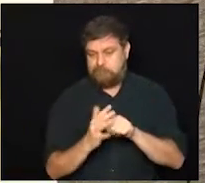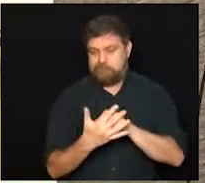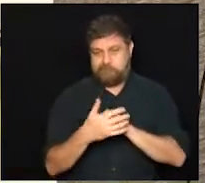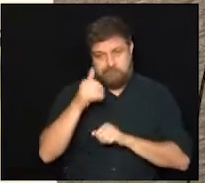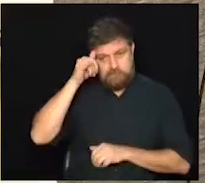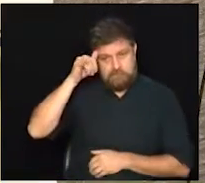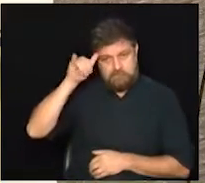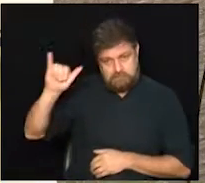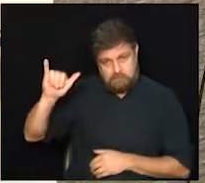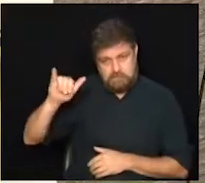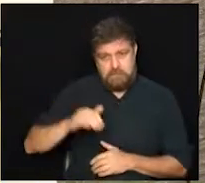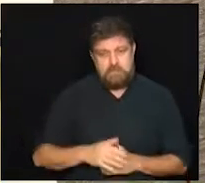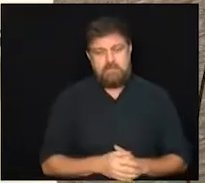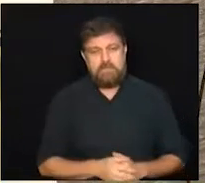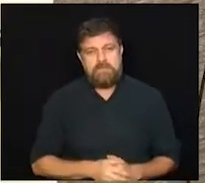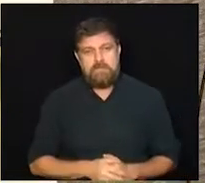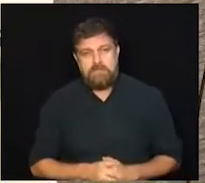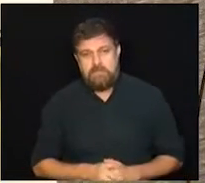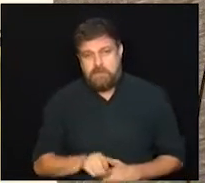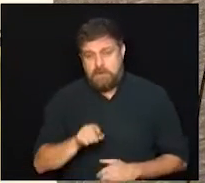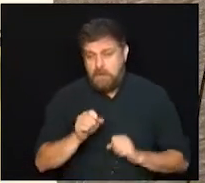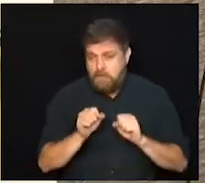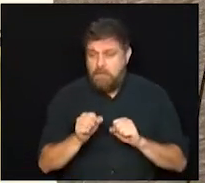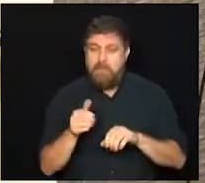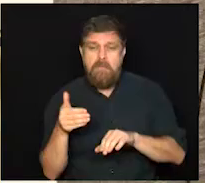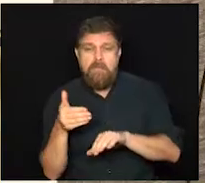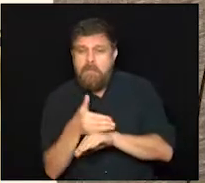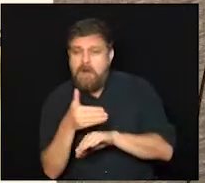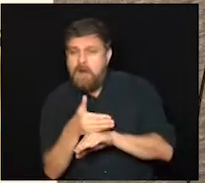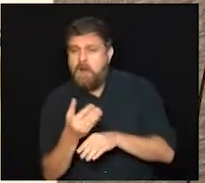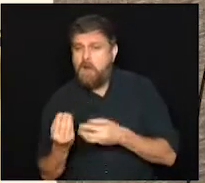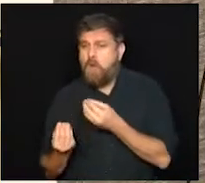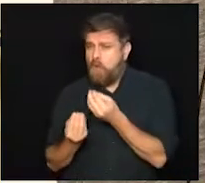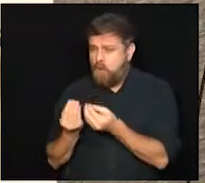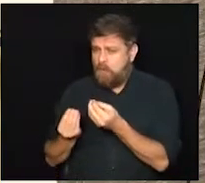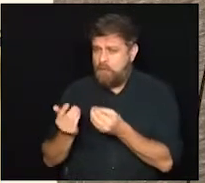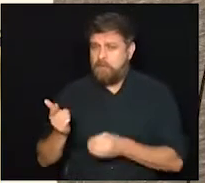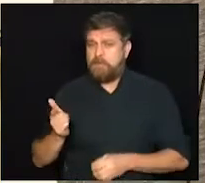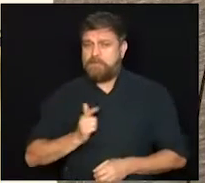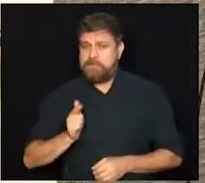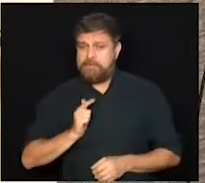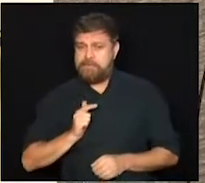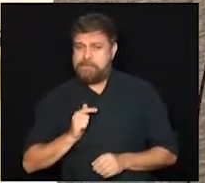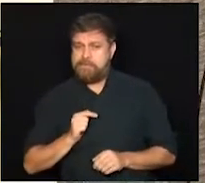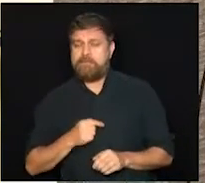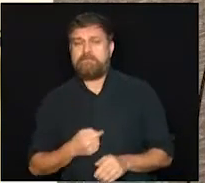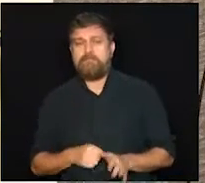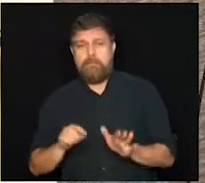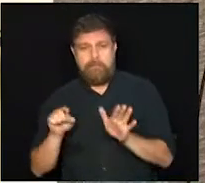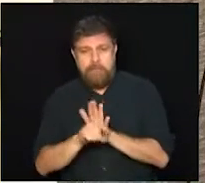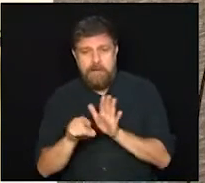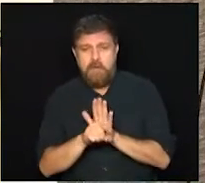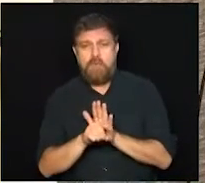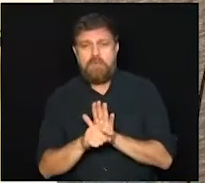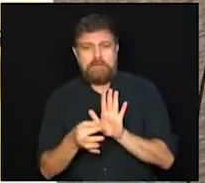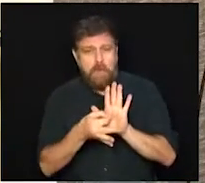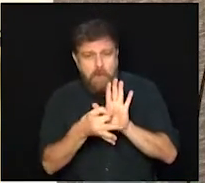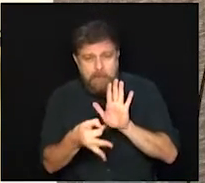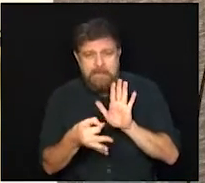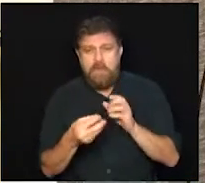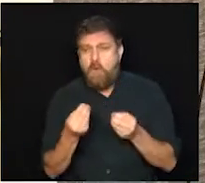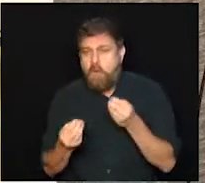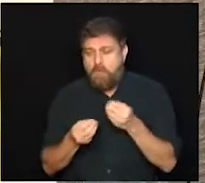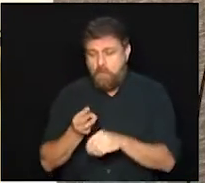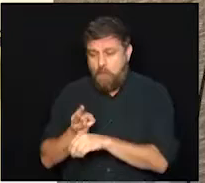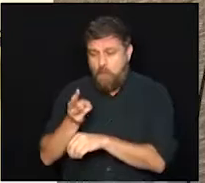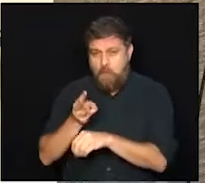novo coronavírus. Mas você pode participar desta reunião enviando a sua mensagem, tanto por WhatsApp ou por e-mail.